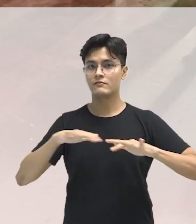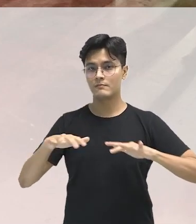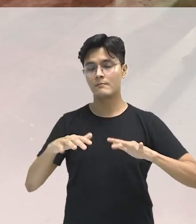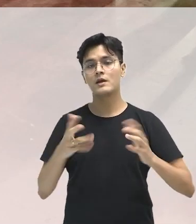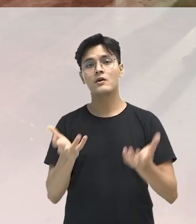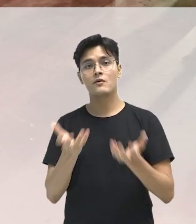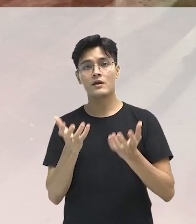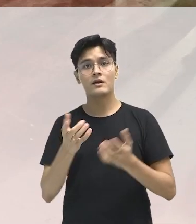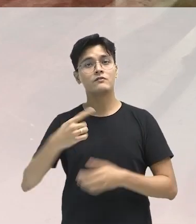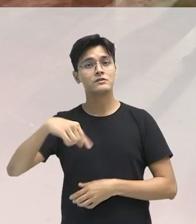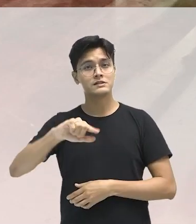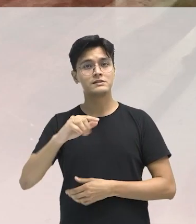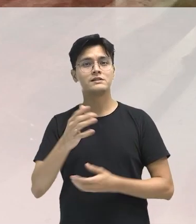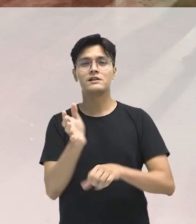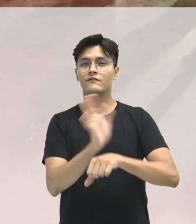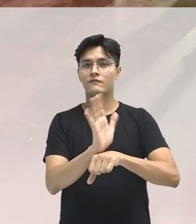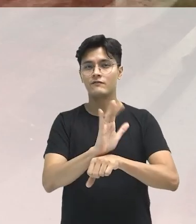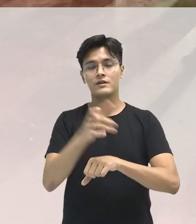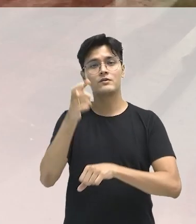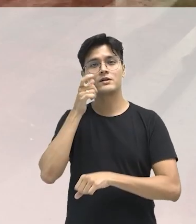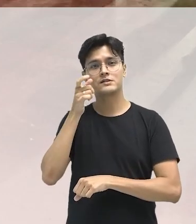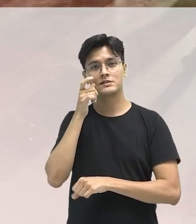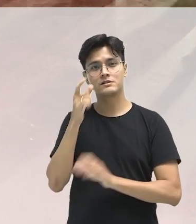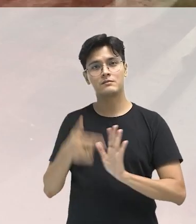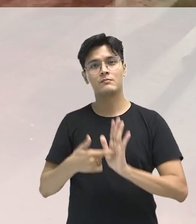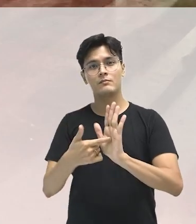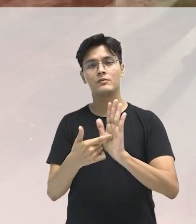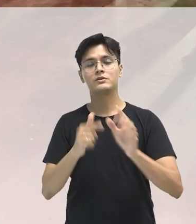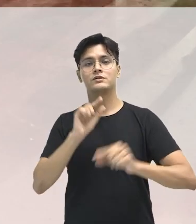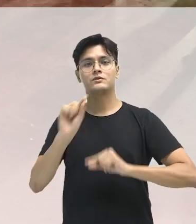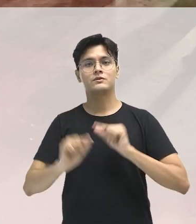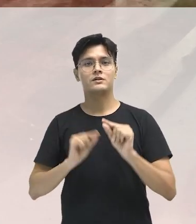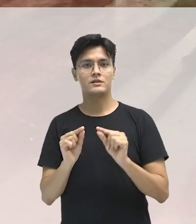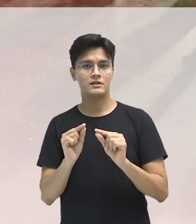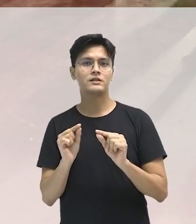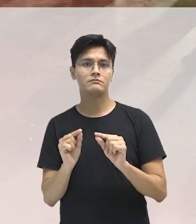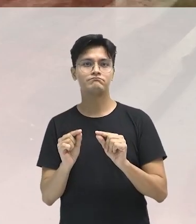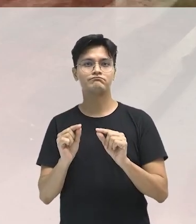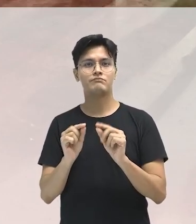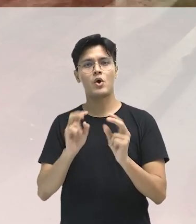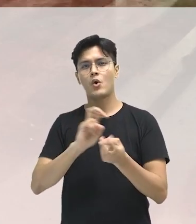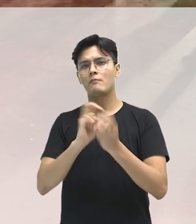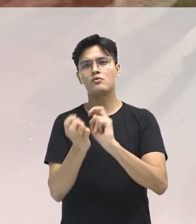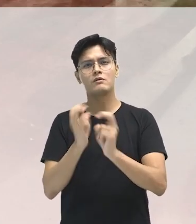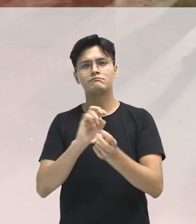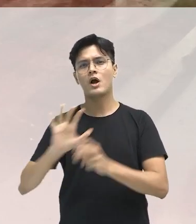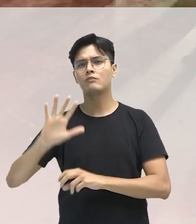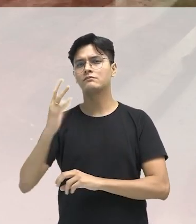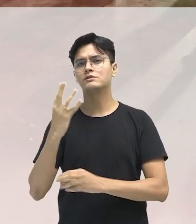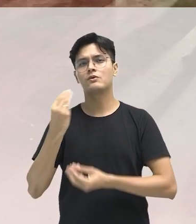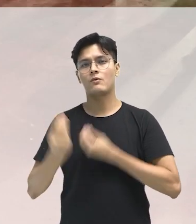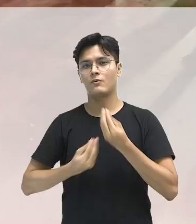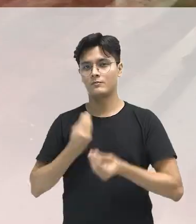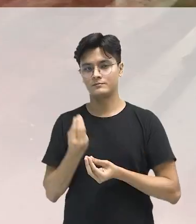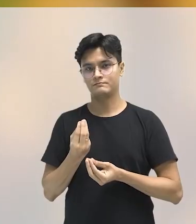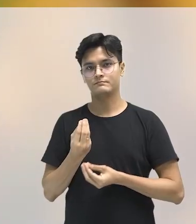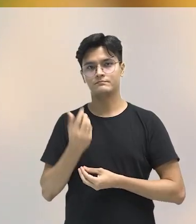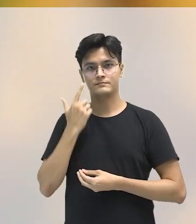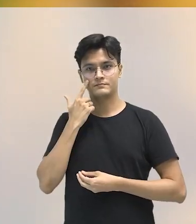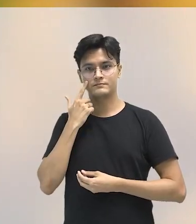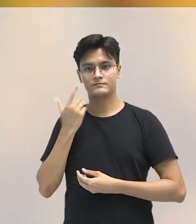vocês assistam um vídeo que mostra aí como ocorre uma roda de capoeira. Acompanhe.